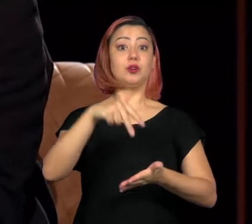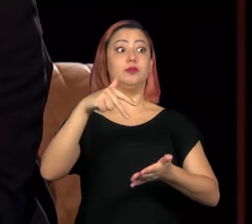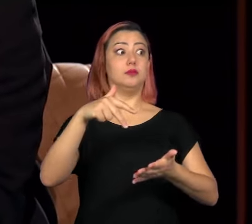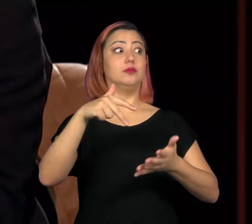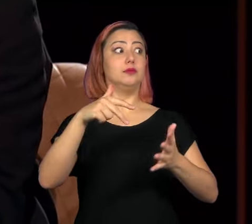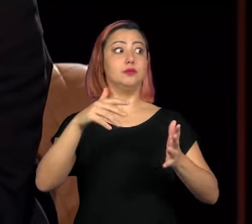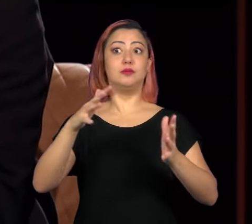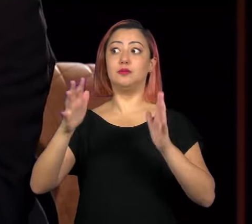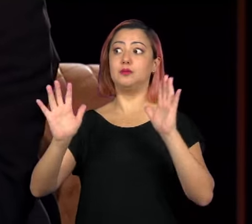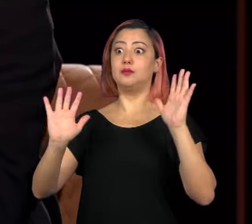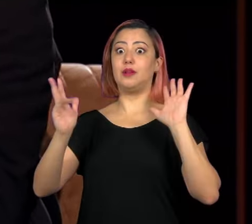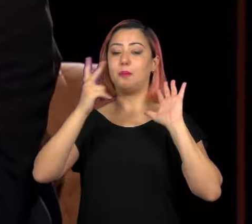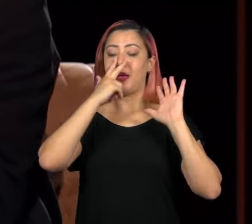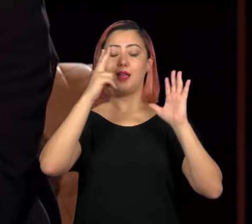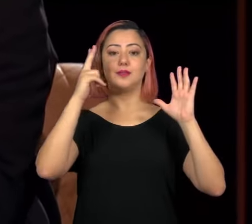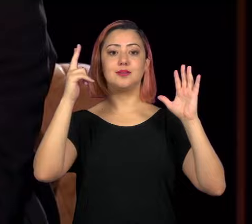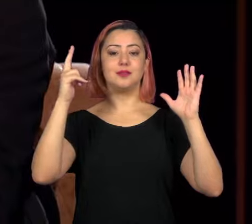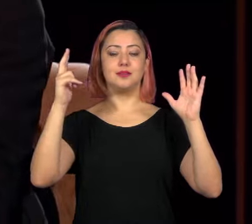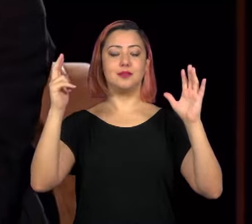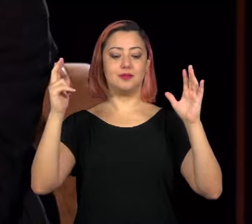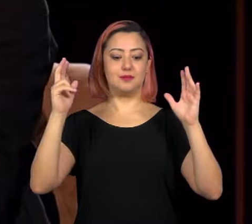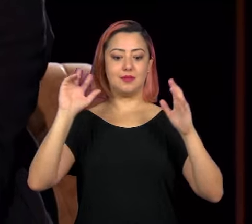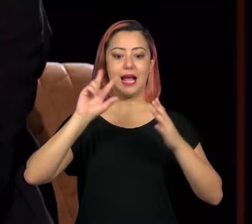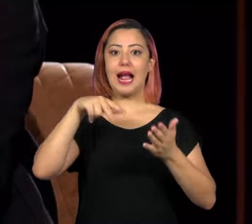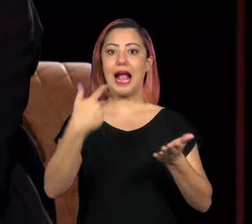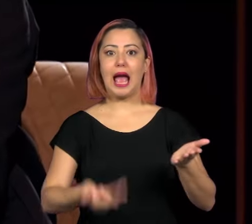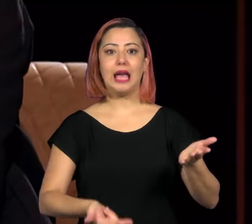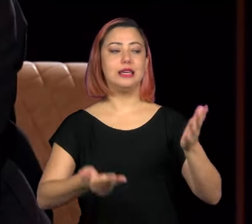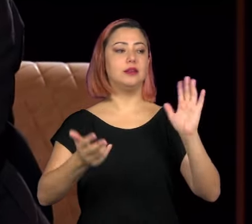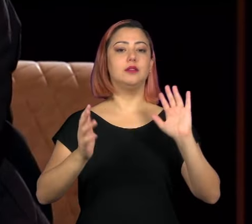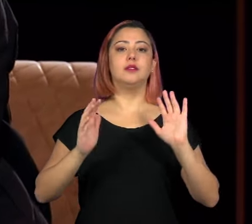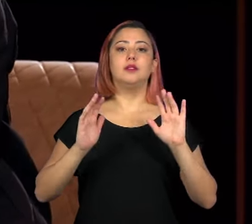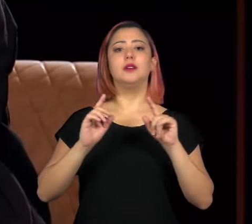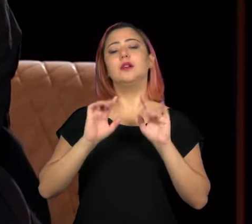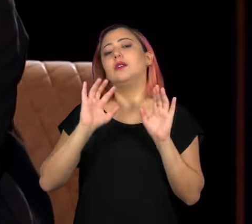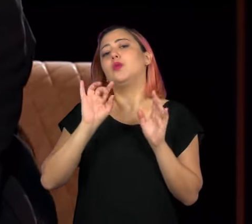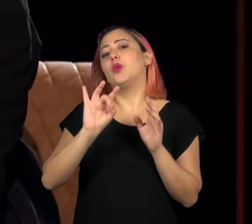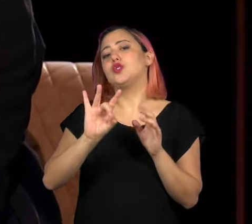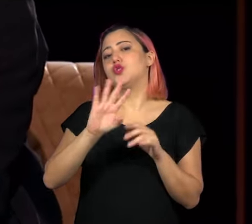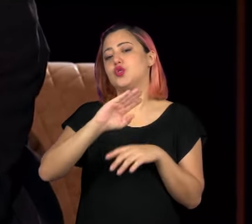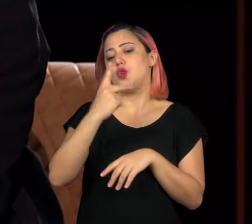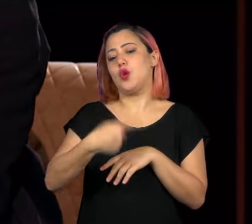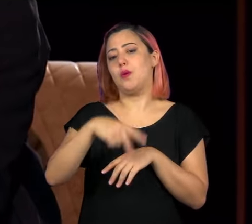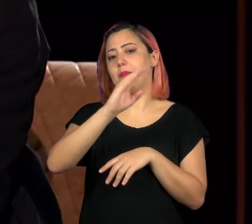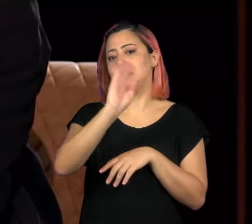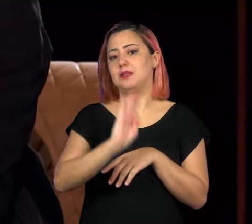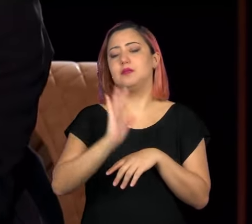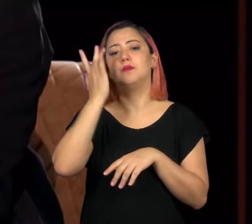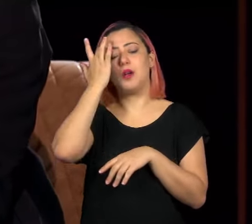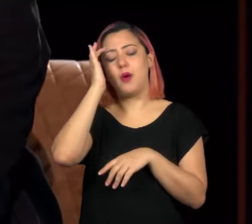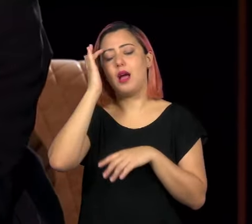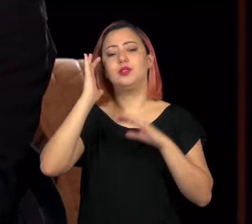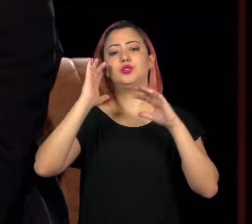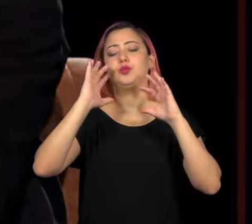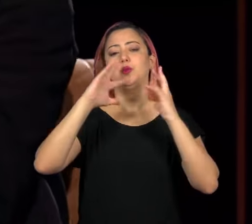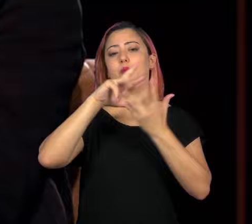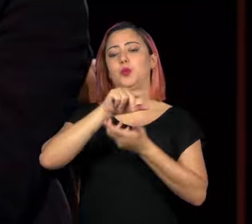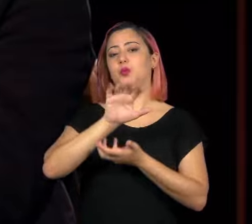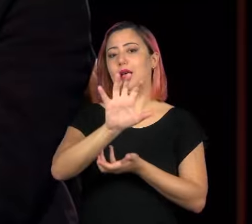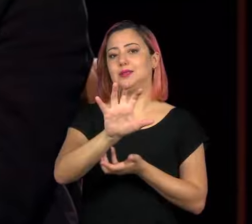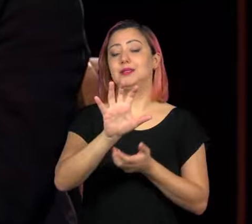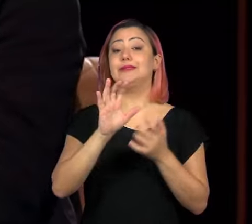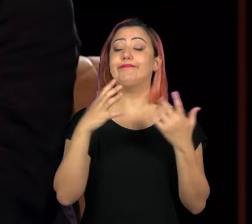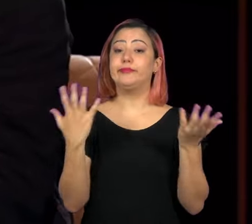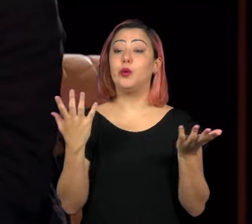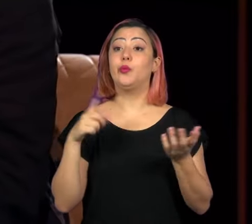julgado ainda, né? É uma coisa bastante difícil. Eu creio que isso não é daqui do Brasil, acho que é de todo lugar. Então, a nossa posição é uma posição